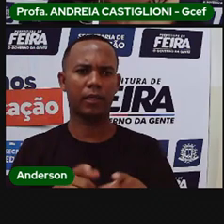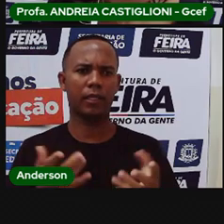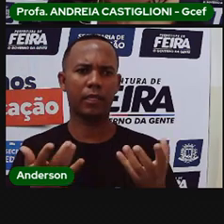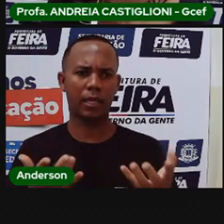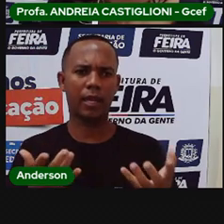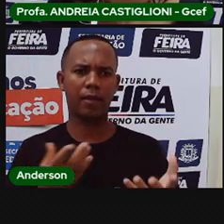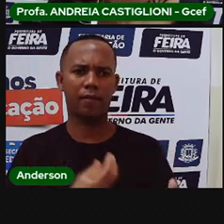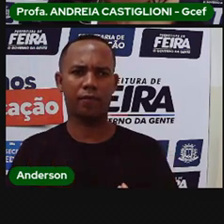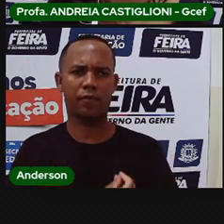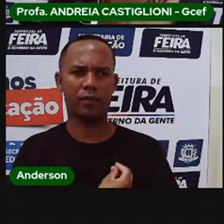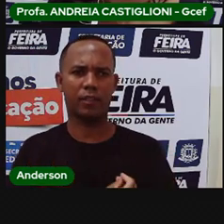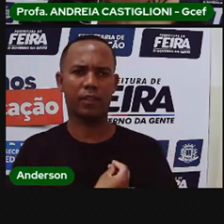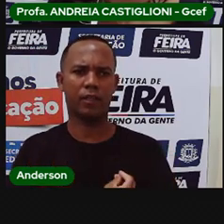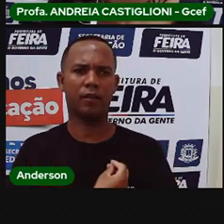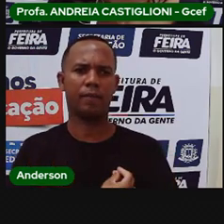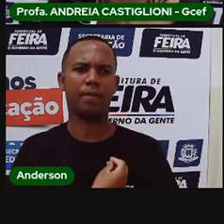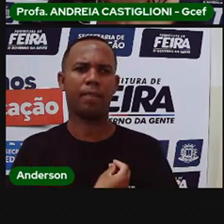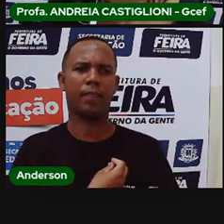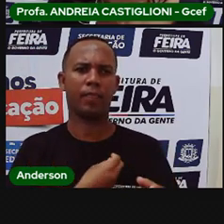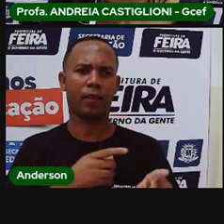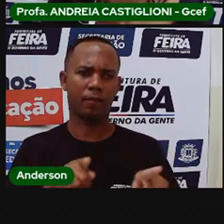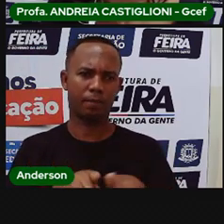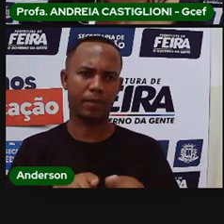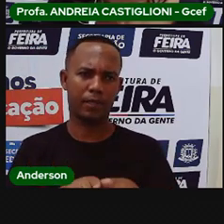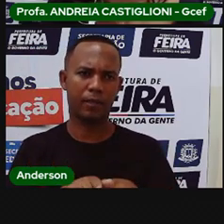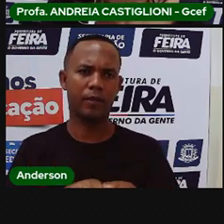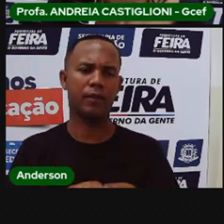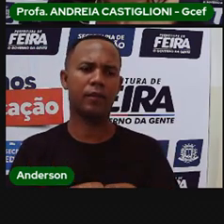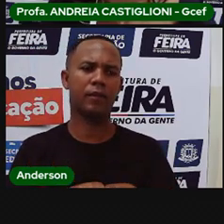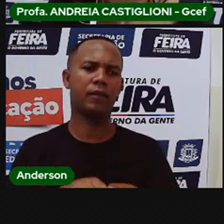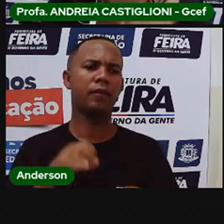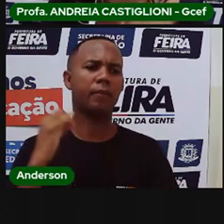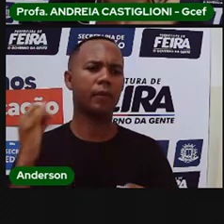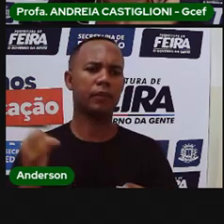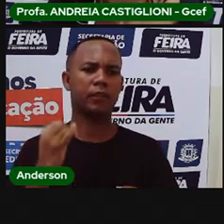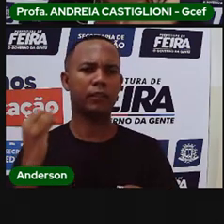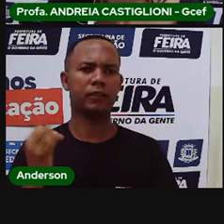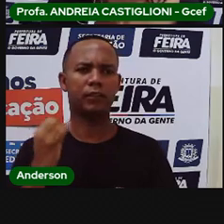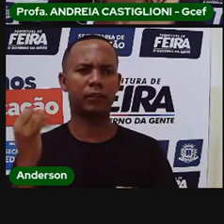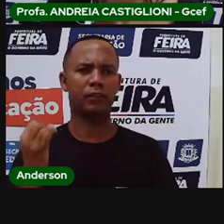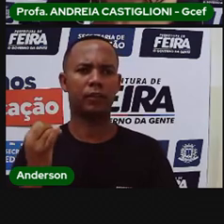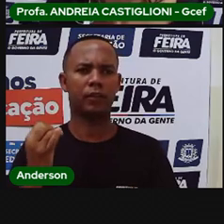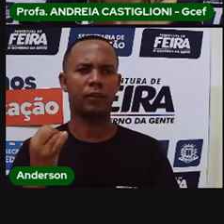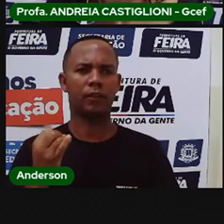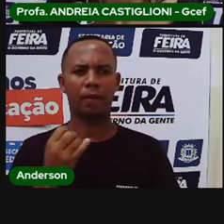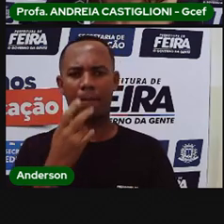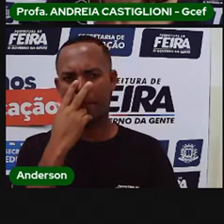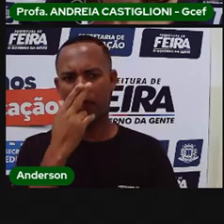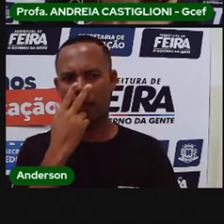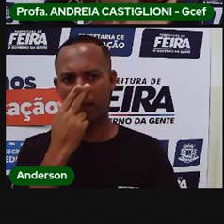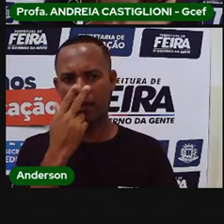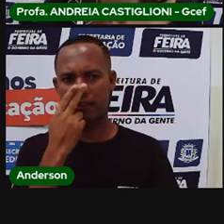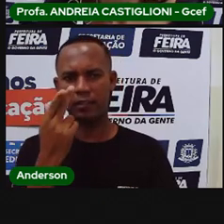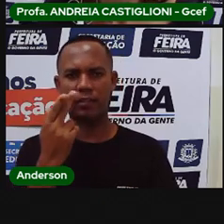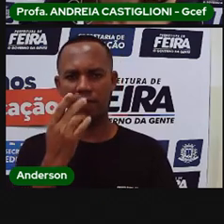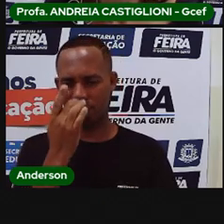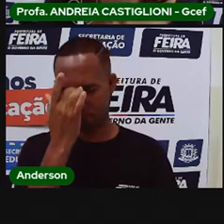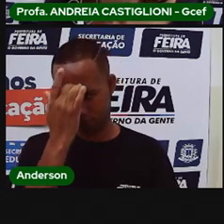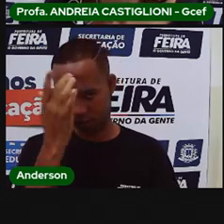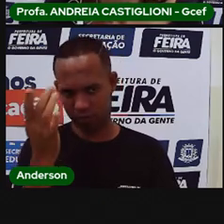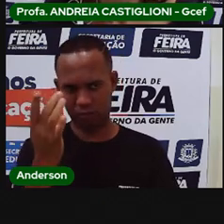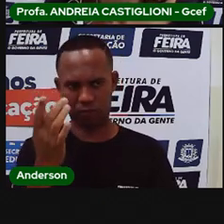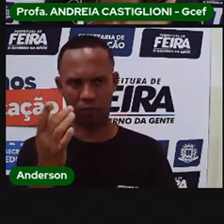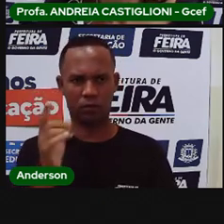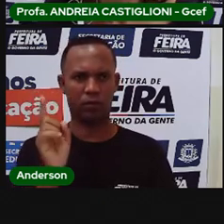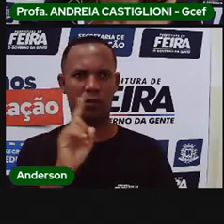né, isso é um desafio muito grande, porque parece a gente falando assim, parece inclusive que é fácil, mas é uma